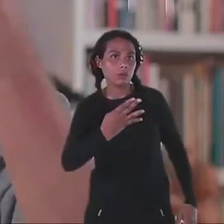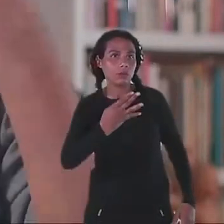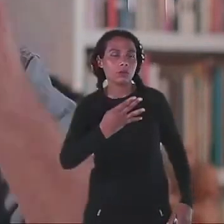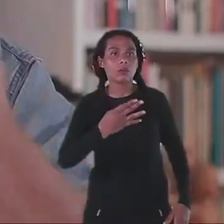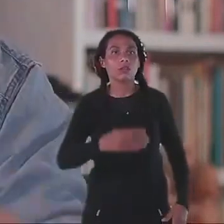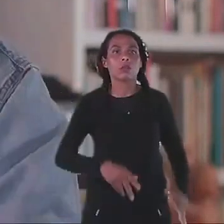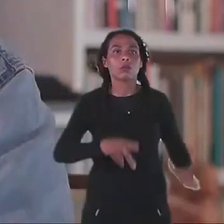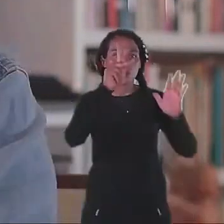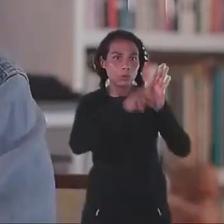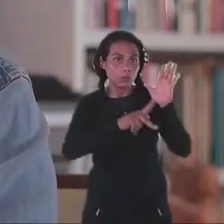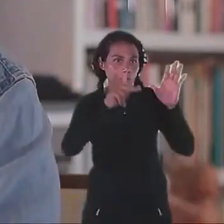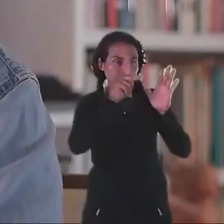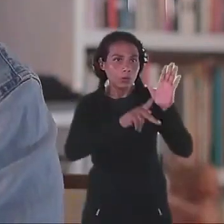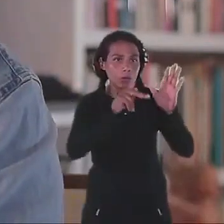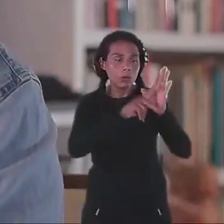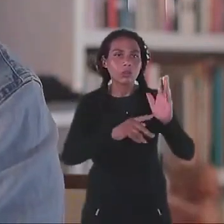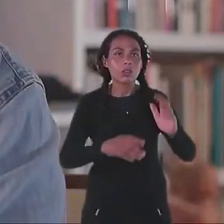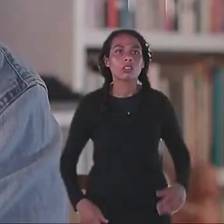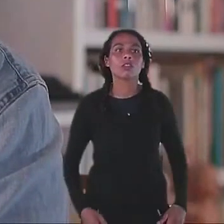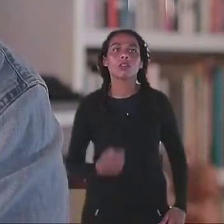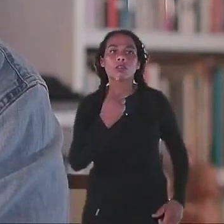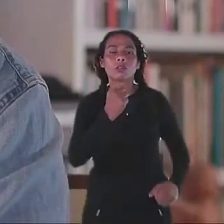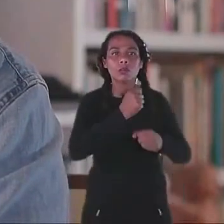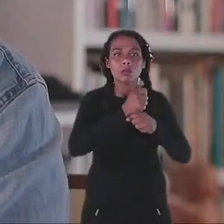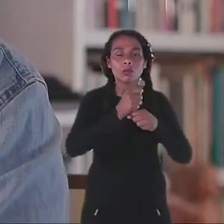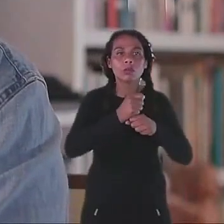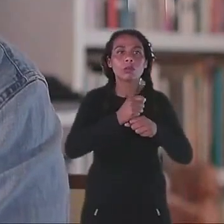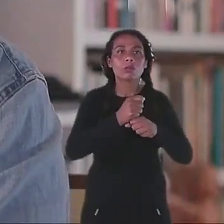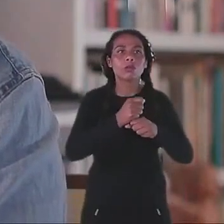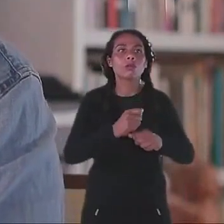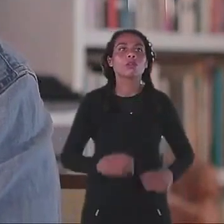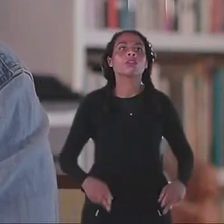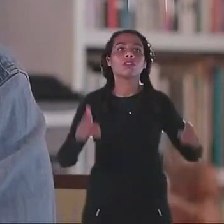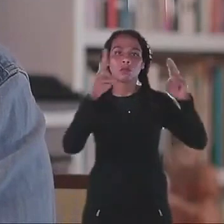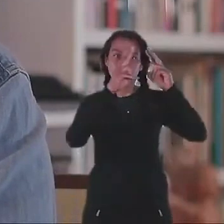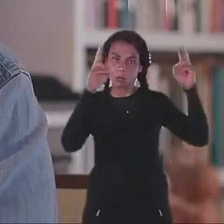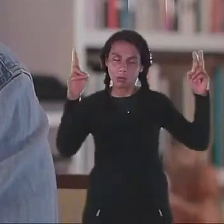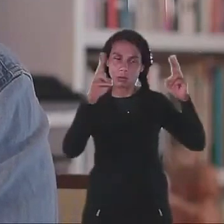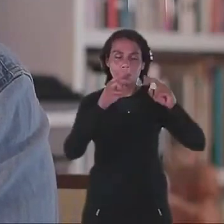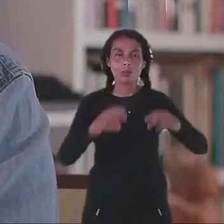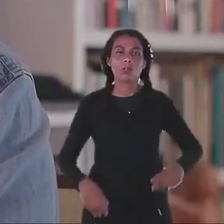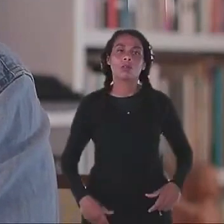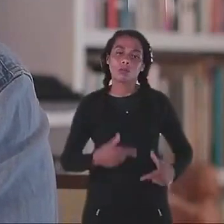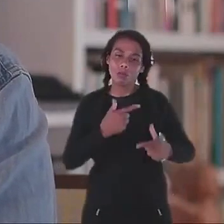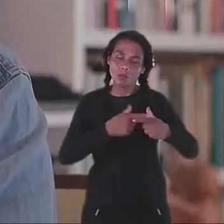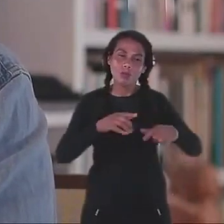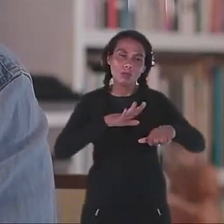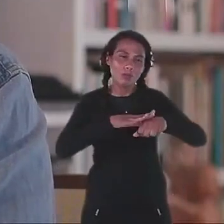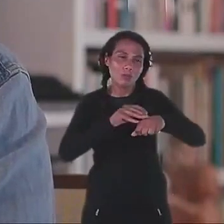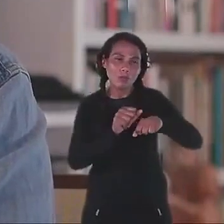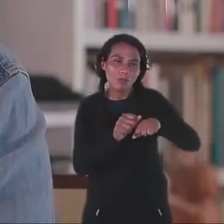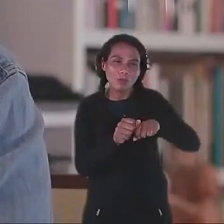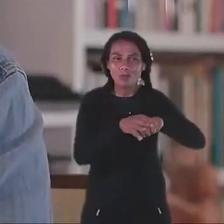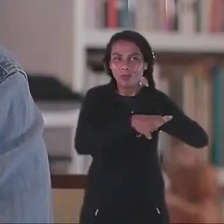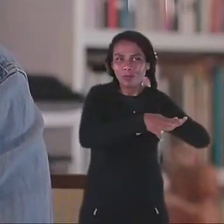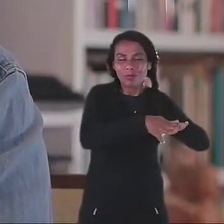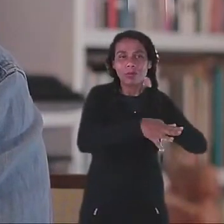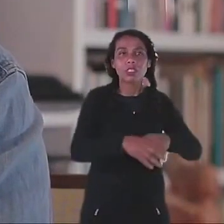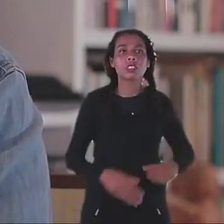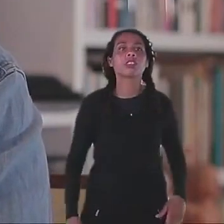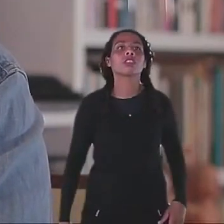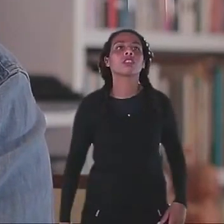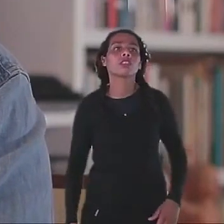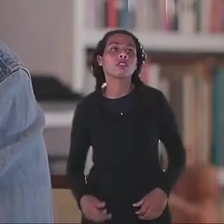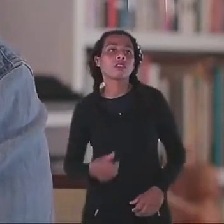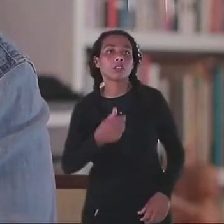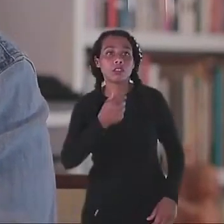nesse mundo digital no qual a pandemia nos lançou. O escritor e apresentador Afonso Borges está sentado em frente a